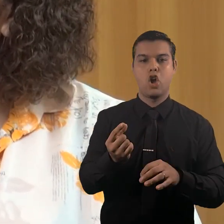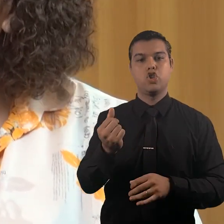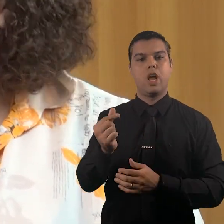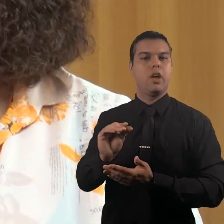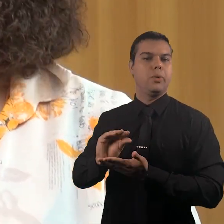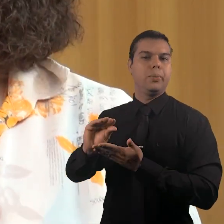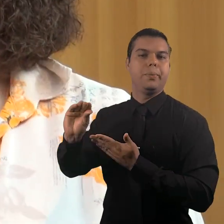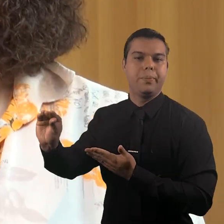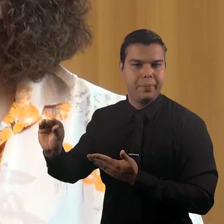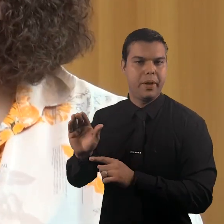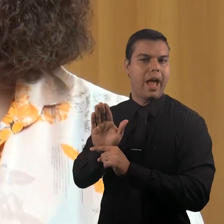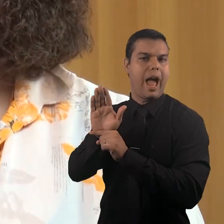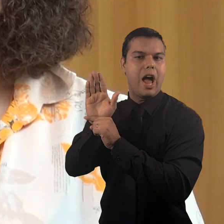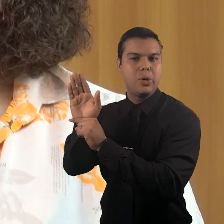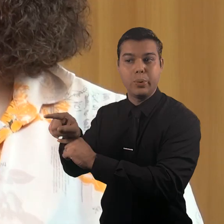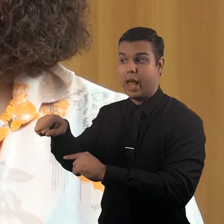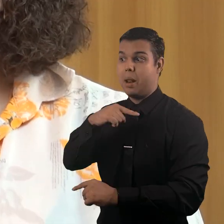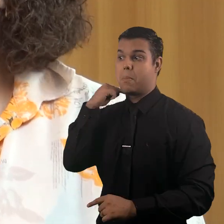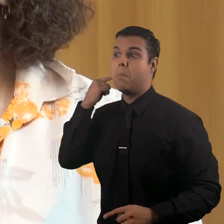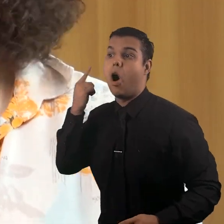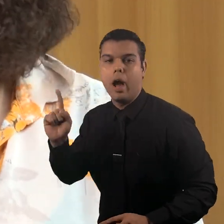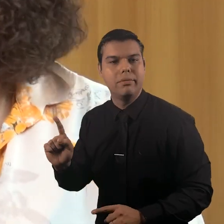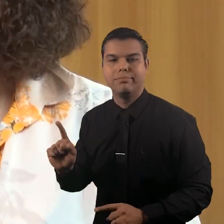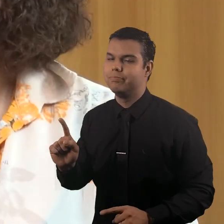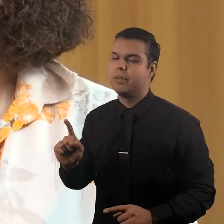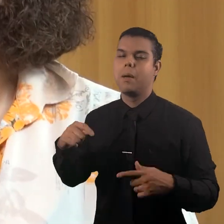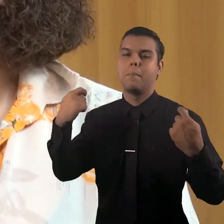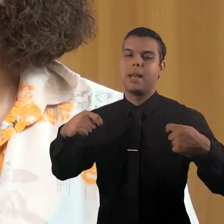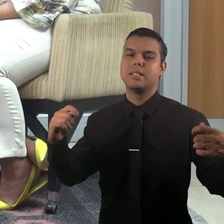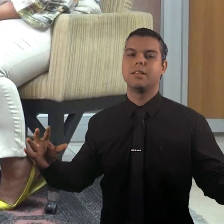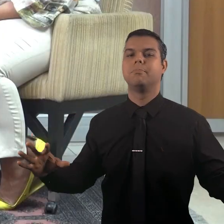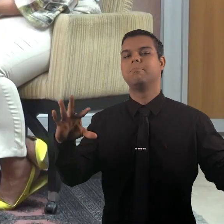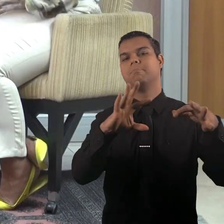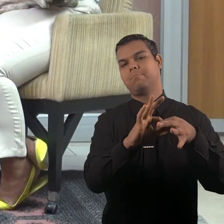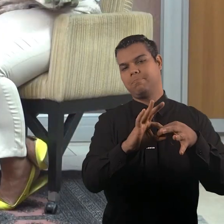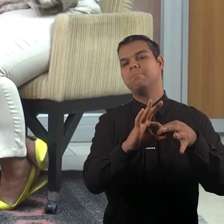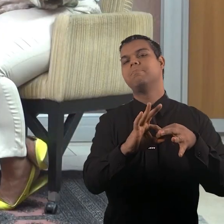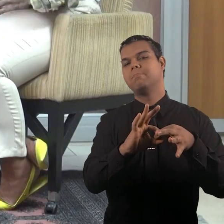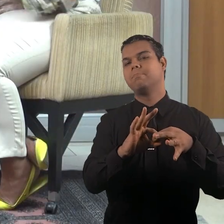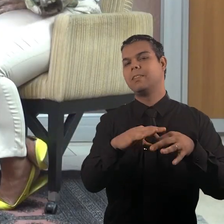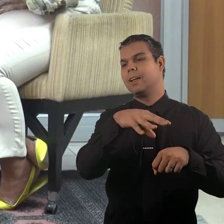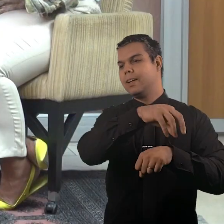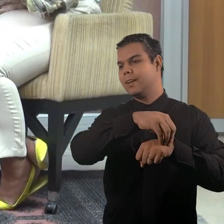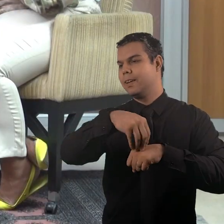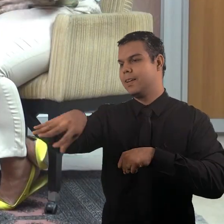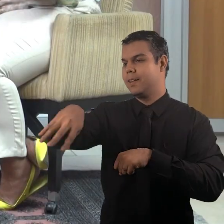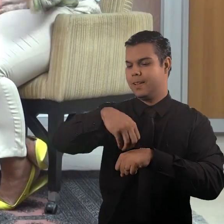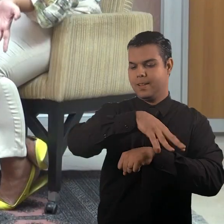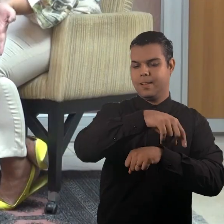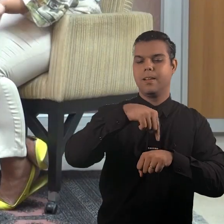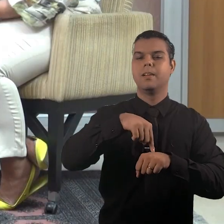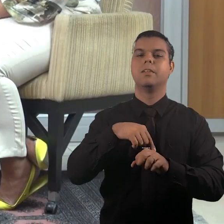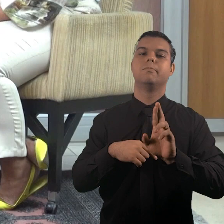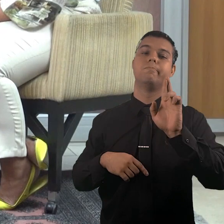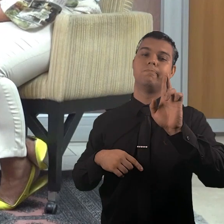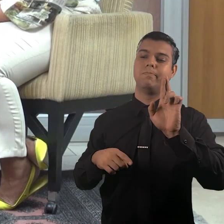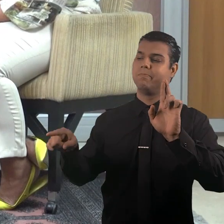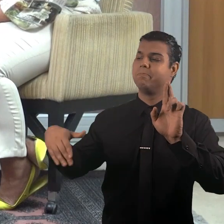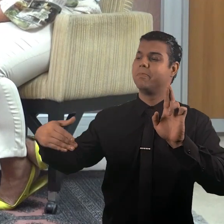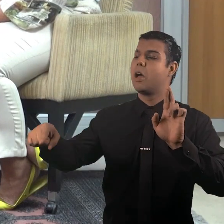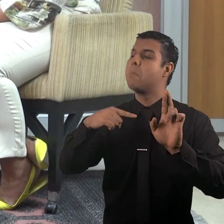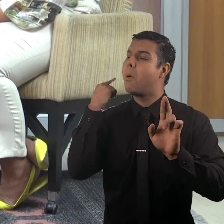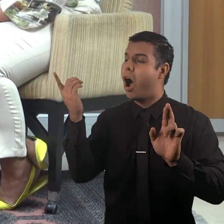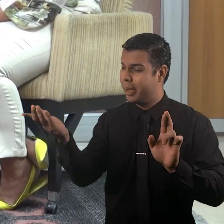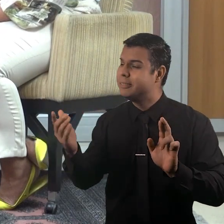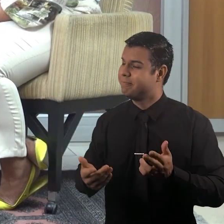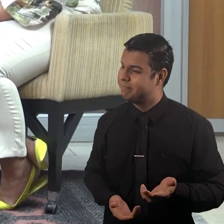paciente morrer na curva, sabe? Mas precisa esse elo de ligação, senão as pontas não se comunicam e aí essa pessoa morre.